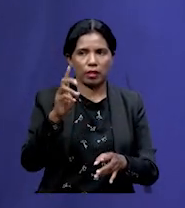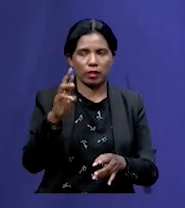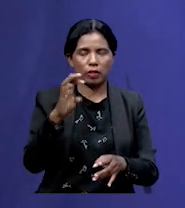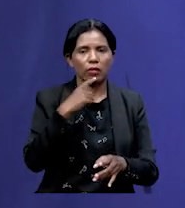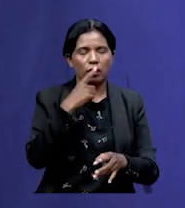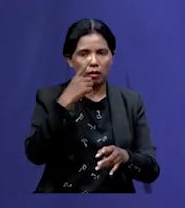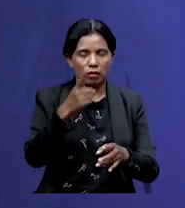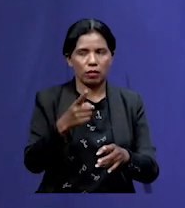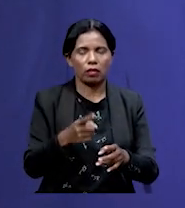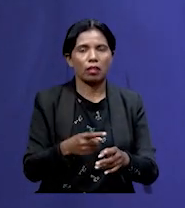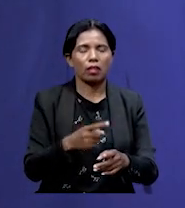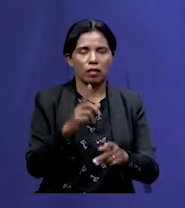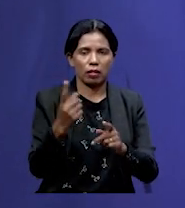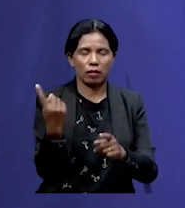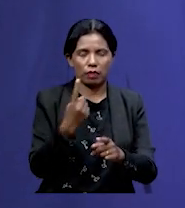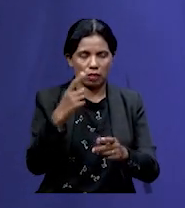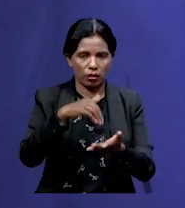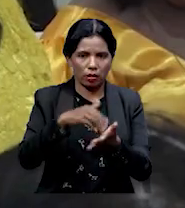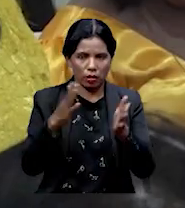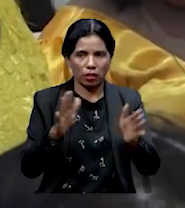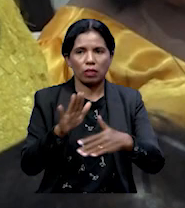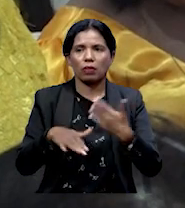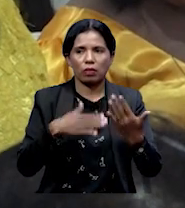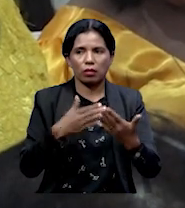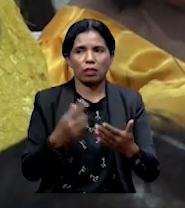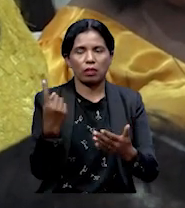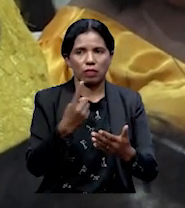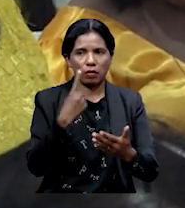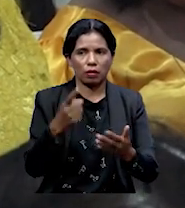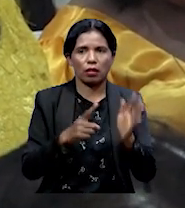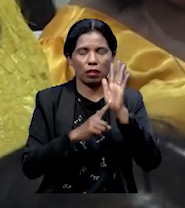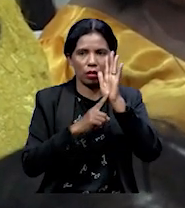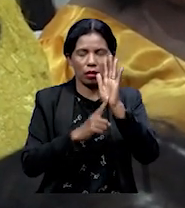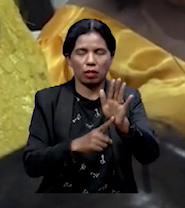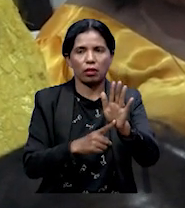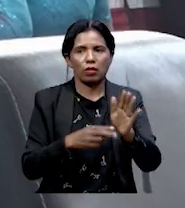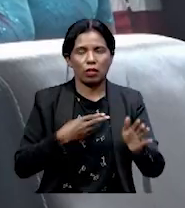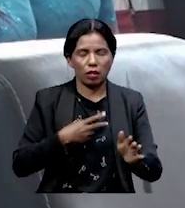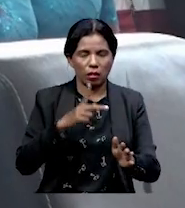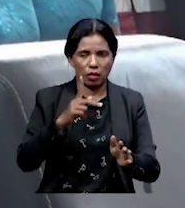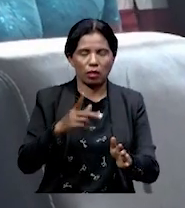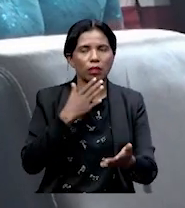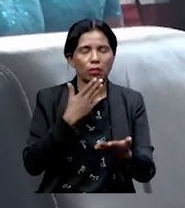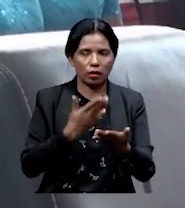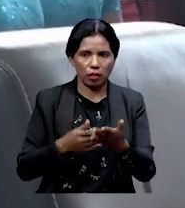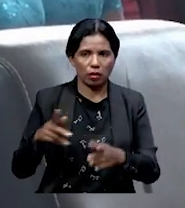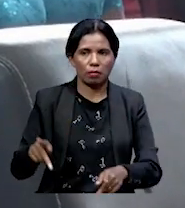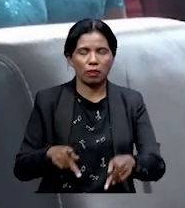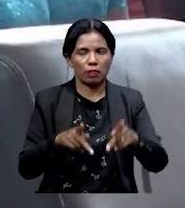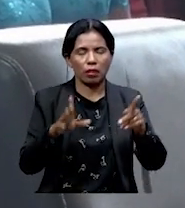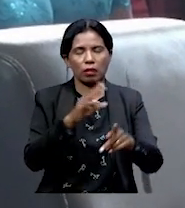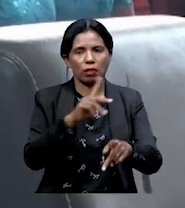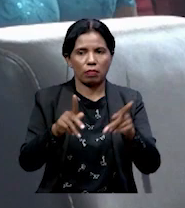Ximenes encoraza na fatem ba estudante judiciário sira atu na fatem hatudu comportamento nebe diak iha publiku na